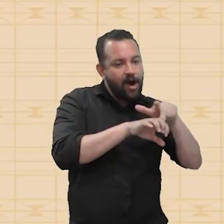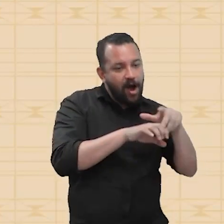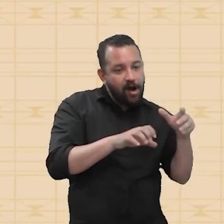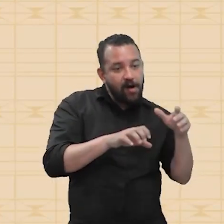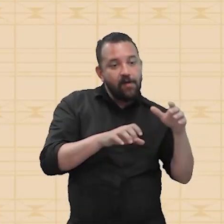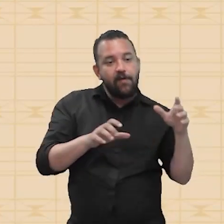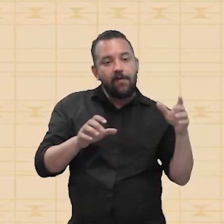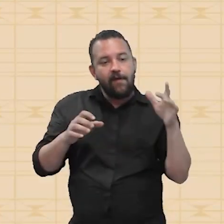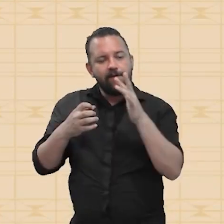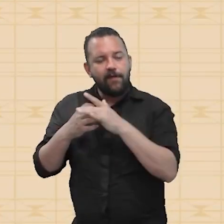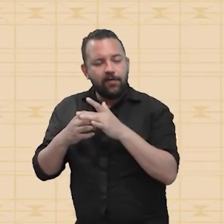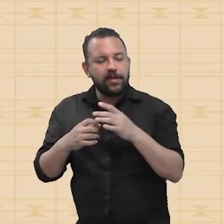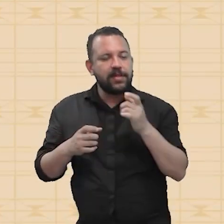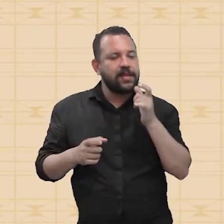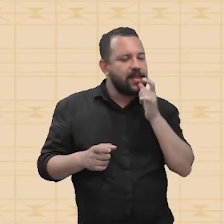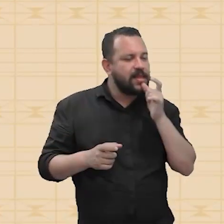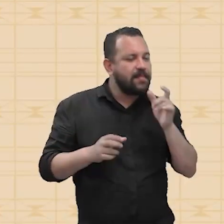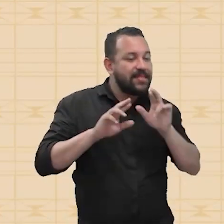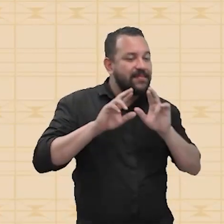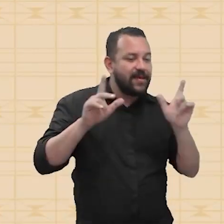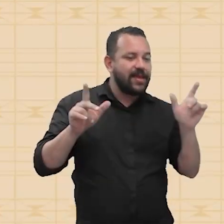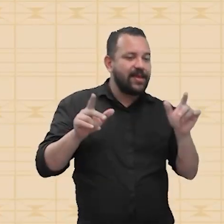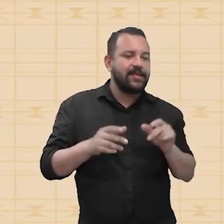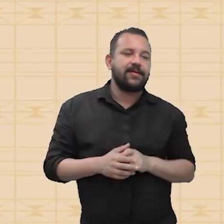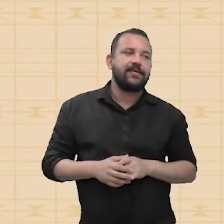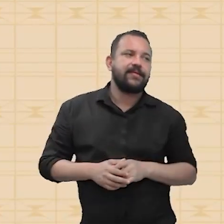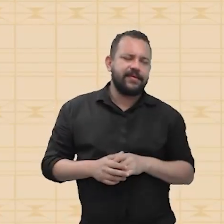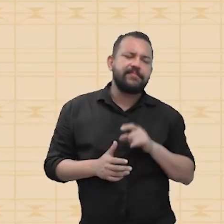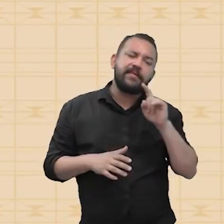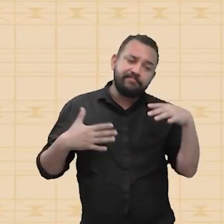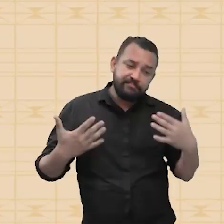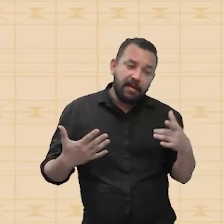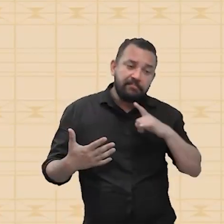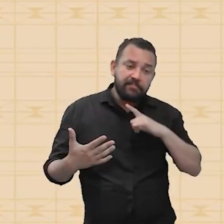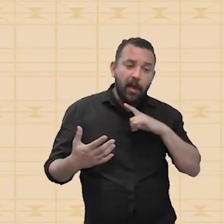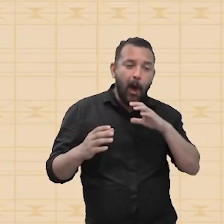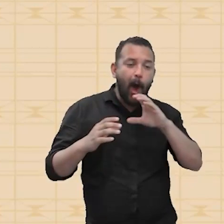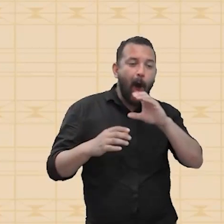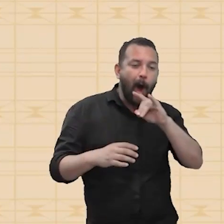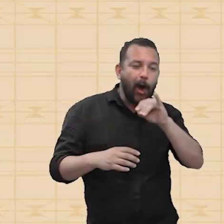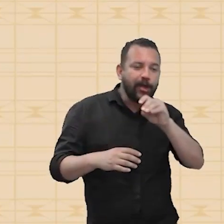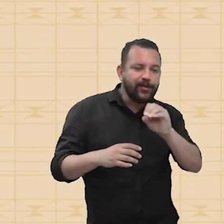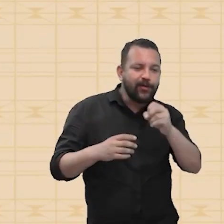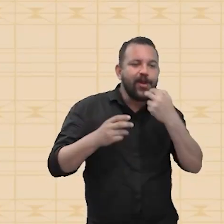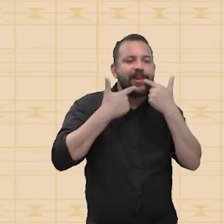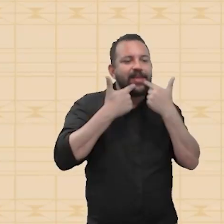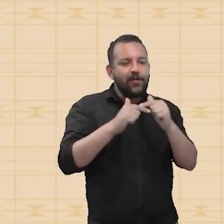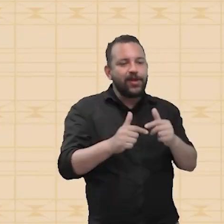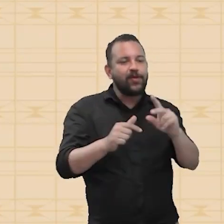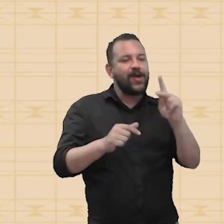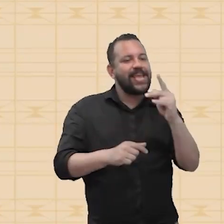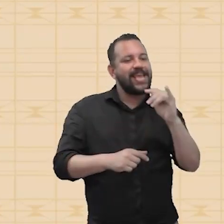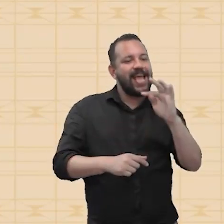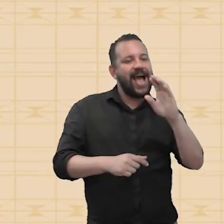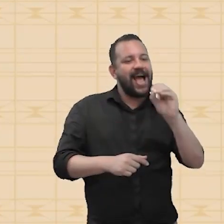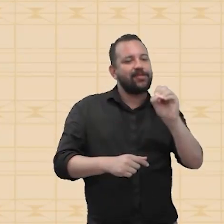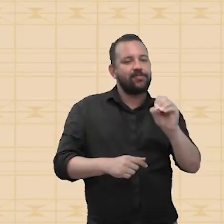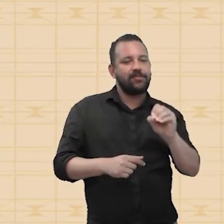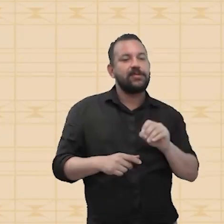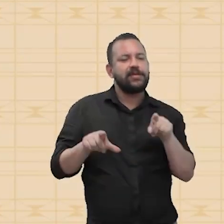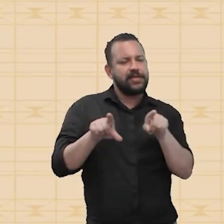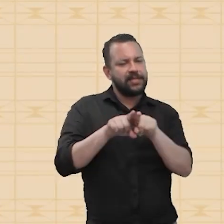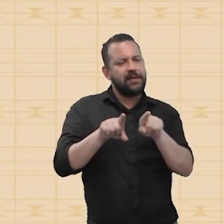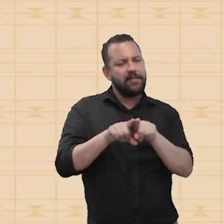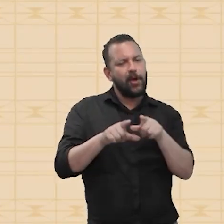em sílabas diferentes. Ou seja, eu tenho um código linguístico, que é a palavra hiato, e outras palavras